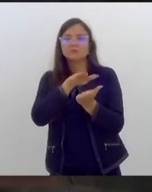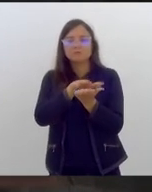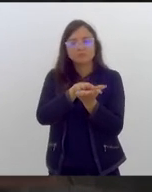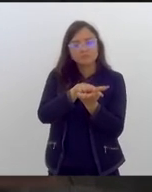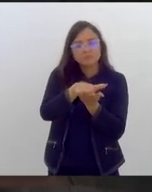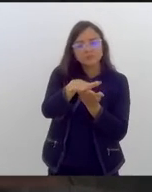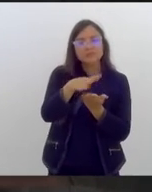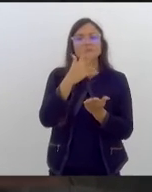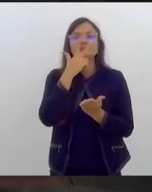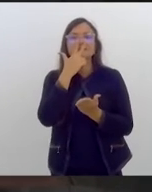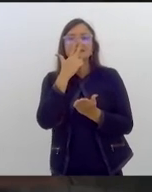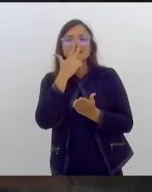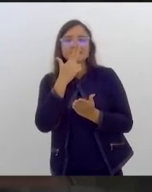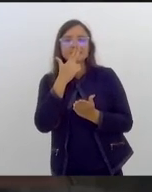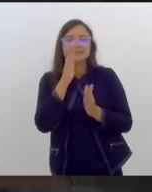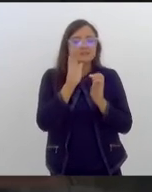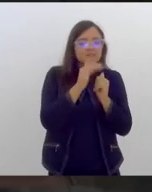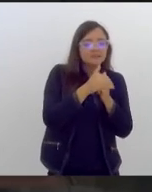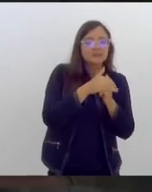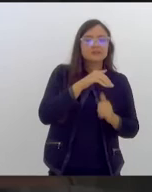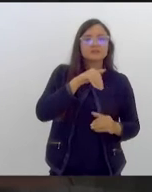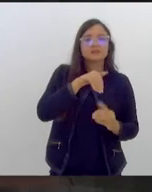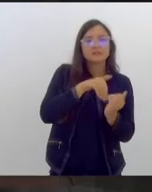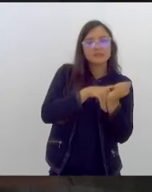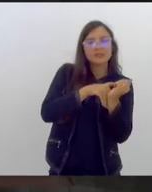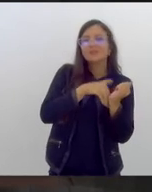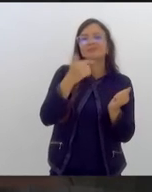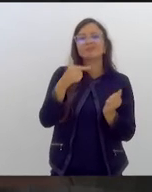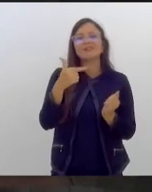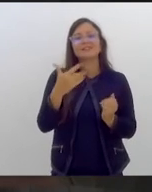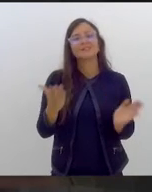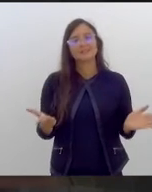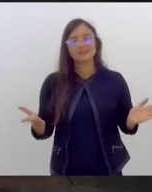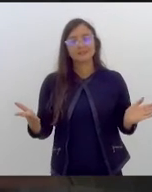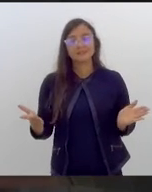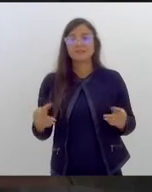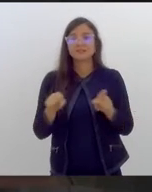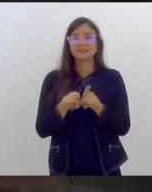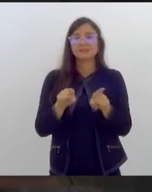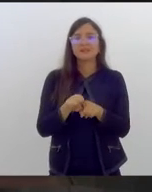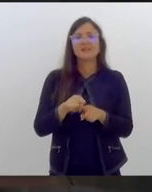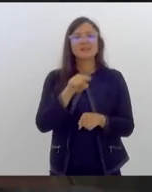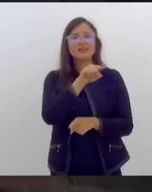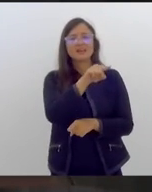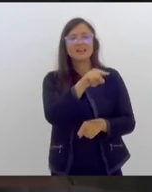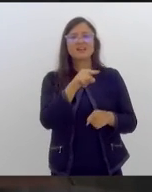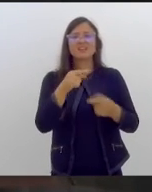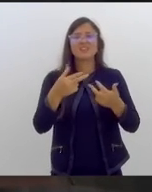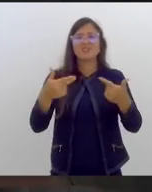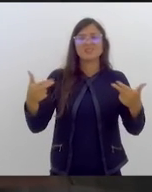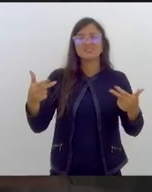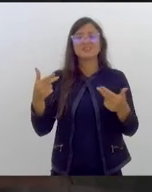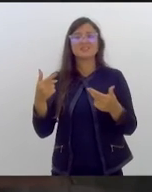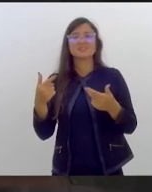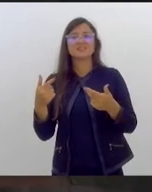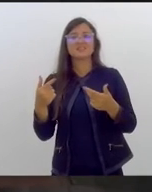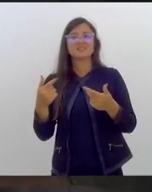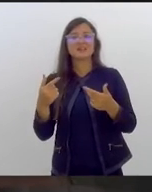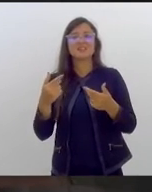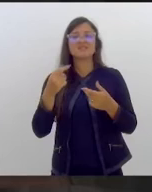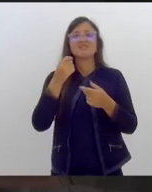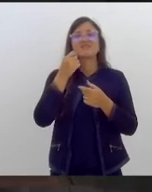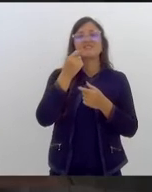são muitas também as críticas depreciativas que bolsonaro e seus teclas dirigem